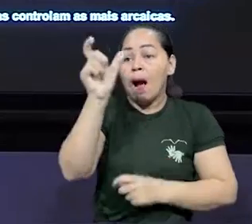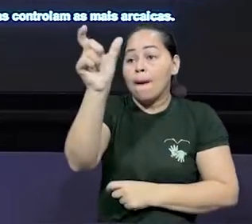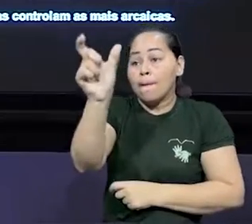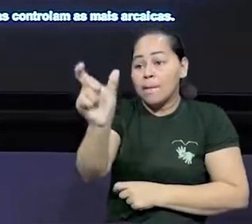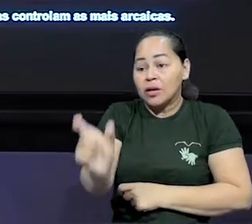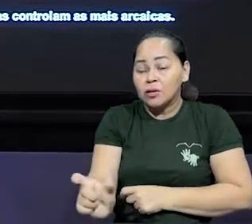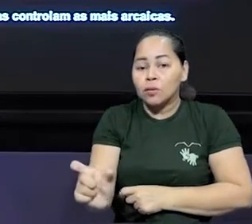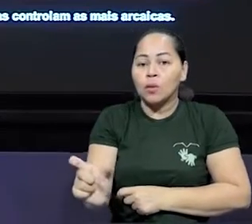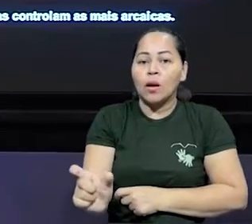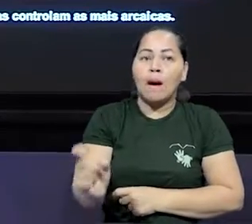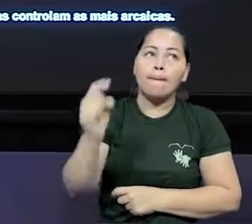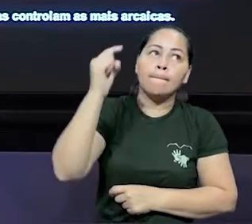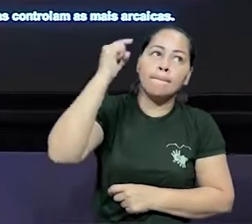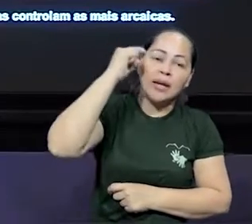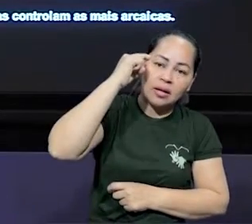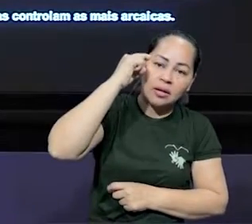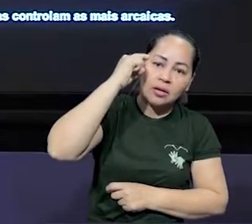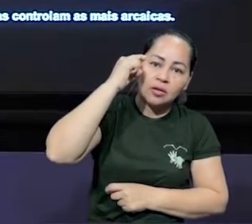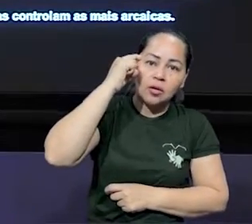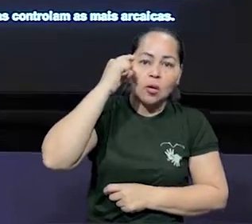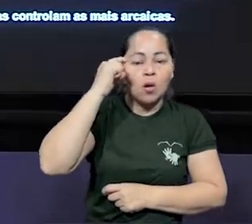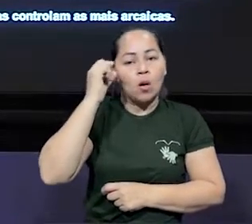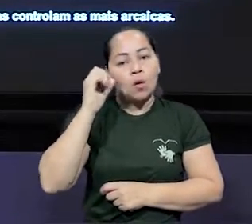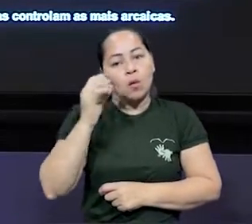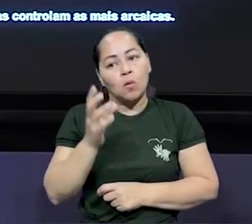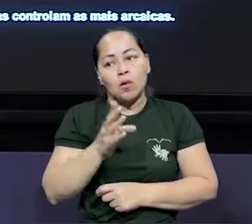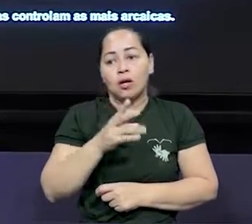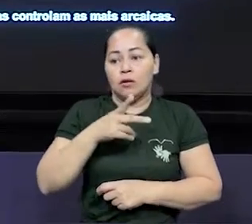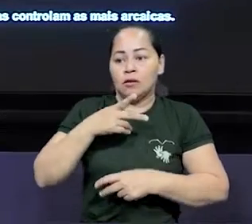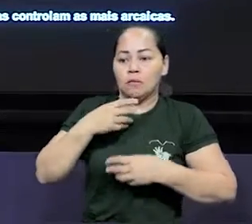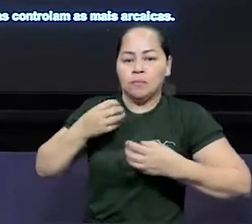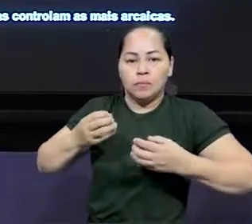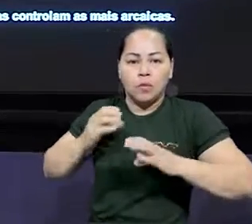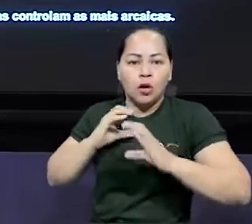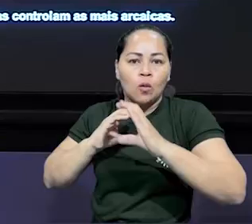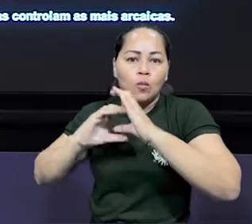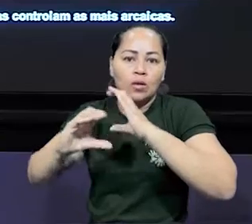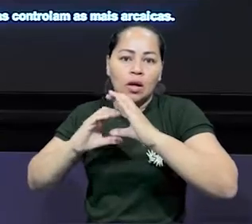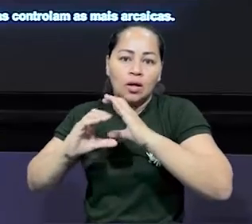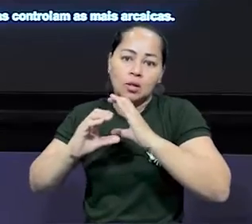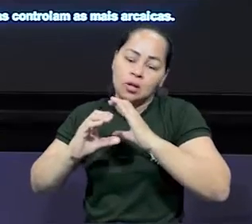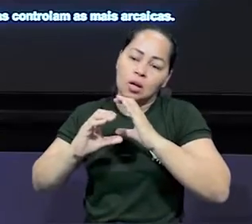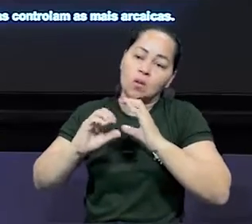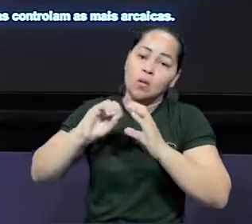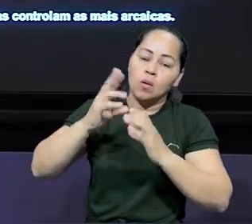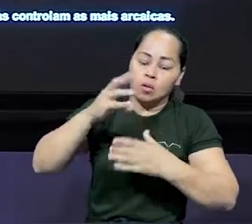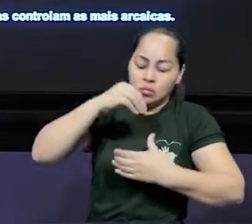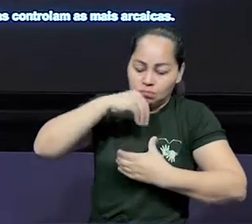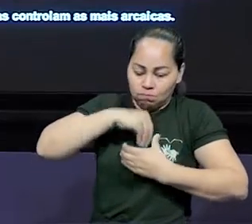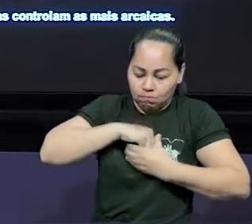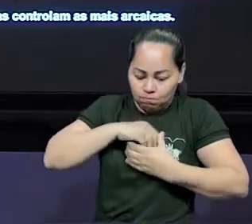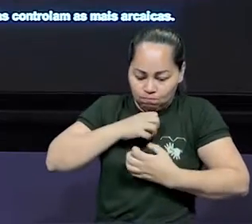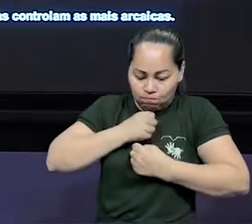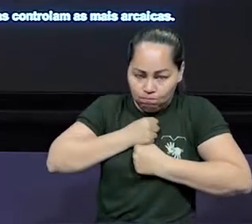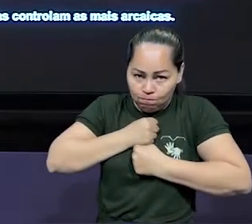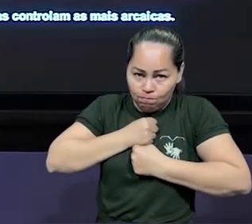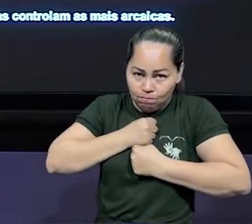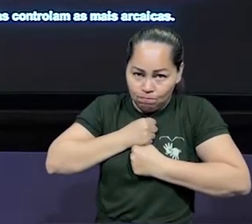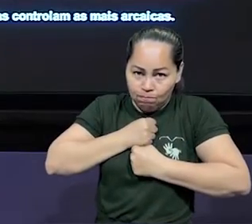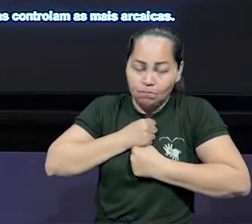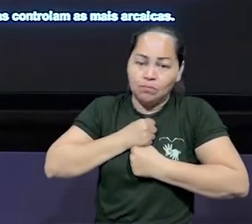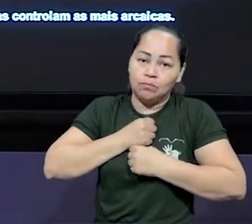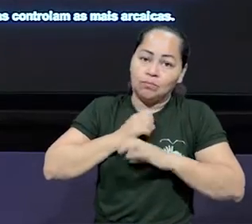sujeito tende a ficar mais voltado para dentro ou para fora, para aspectos internos ou aspectos